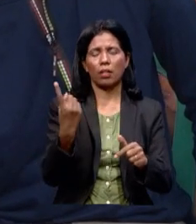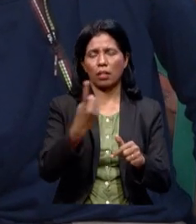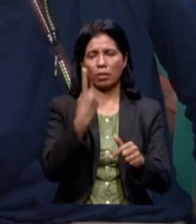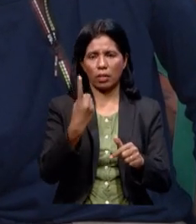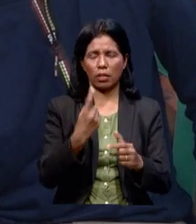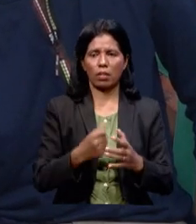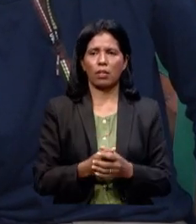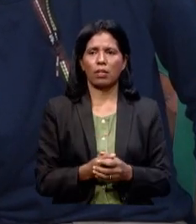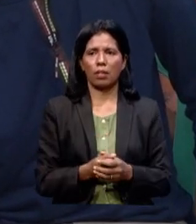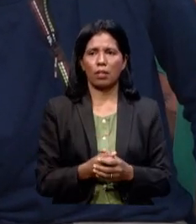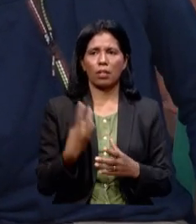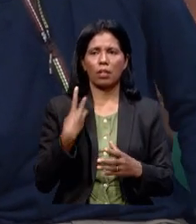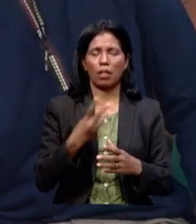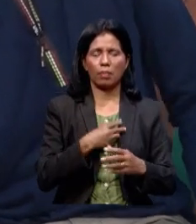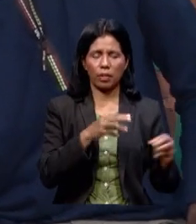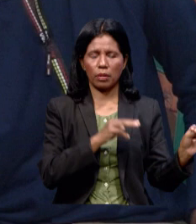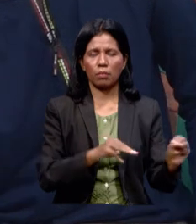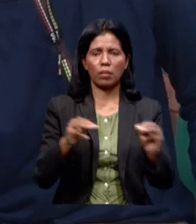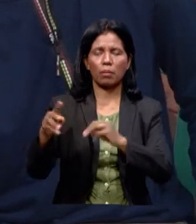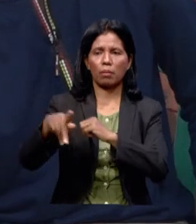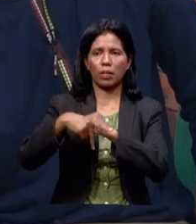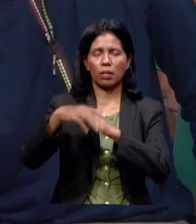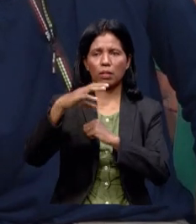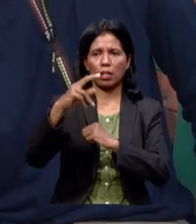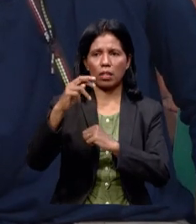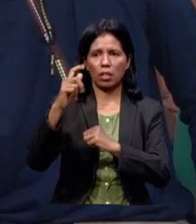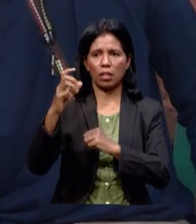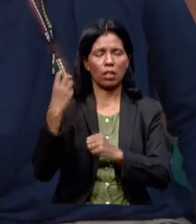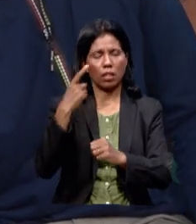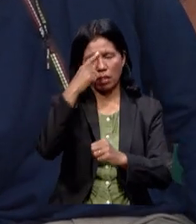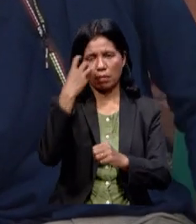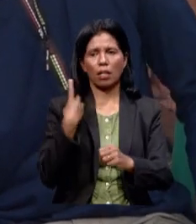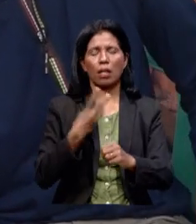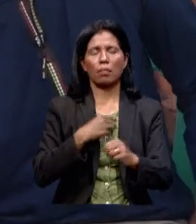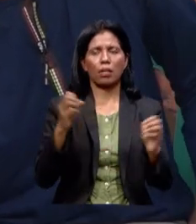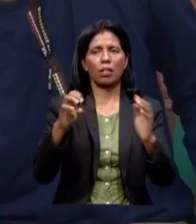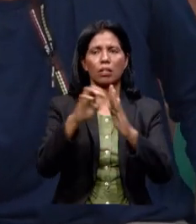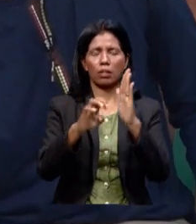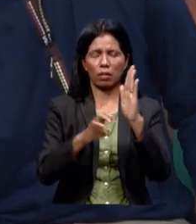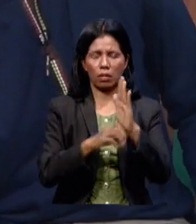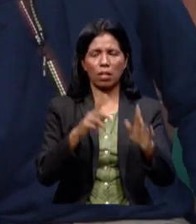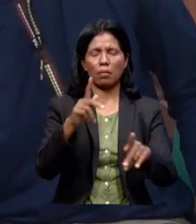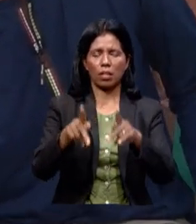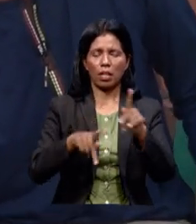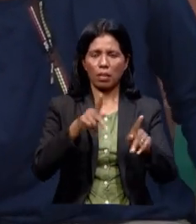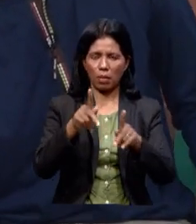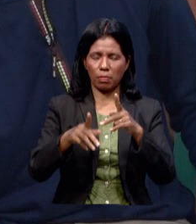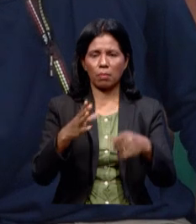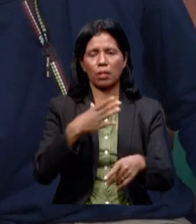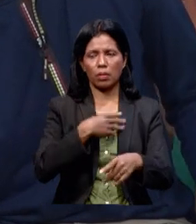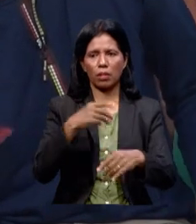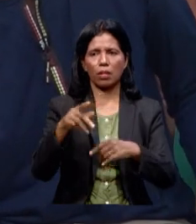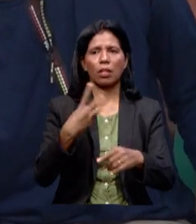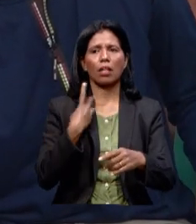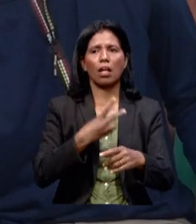nafatin, ami si afilia ba CNRT. Tamba ami laos struktur, nebe ami ne militante, simpatisan, Nebe